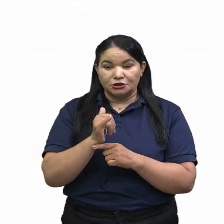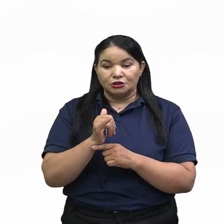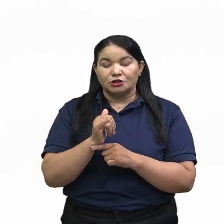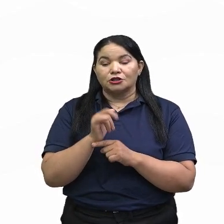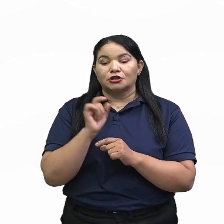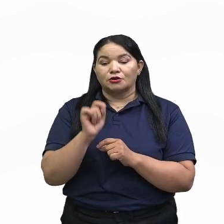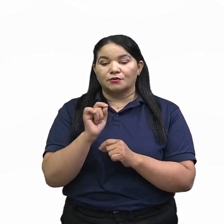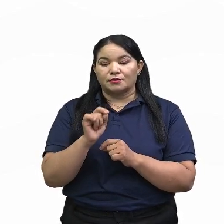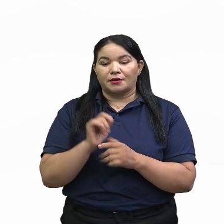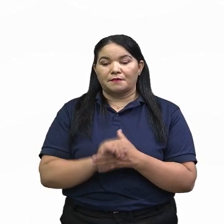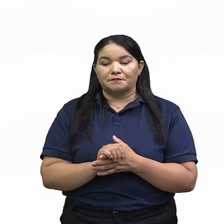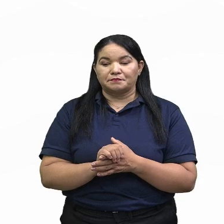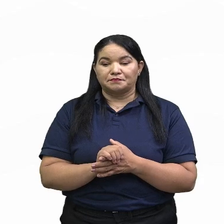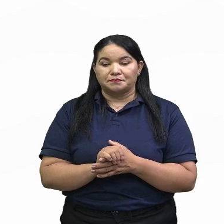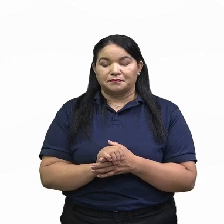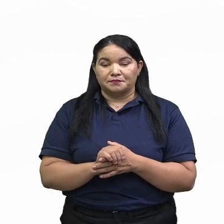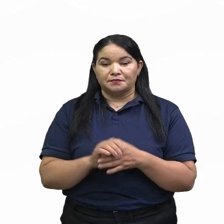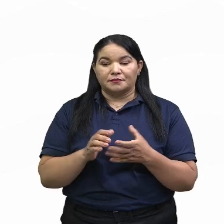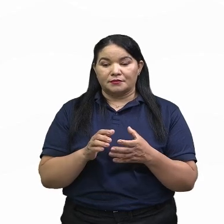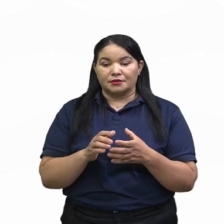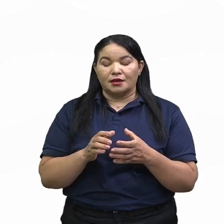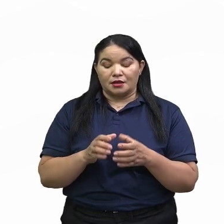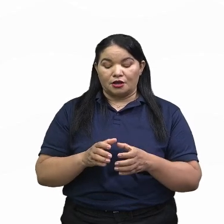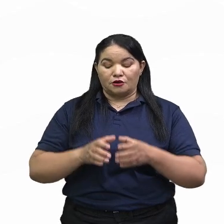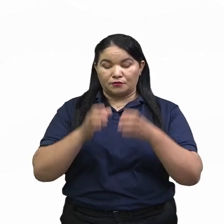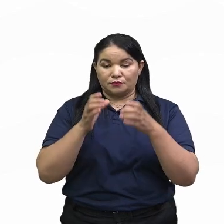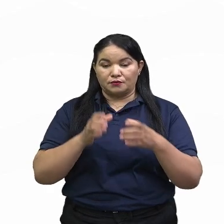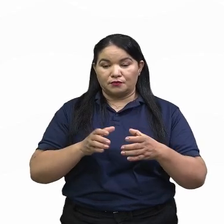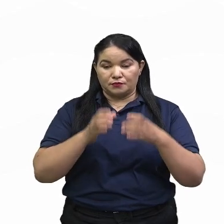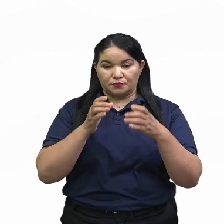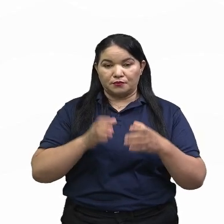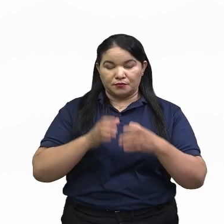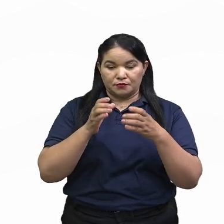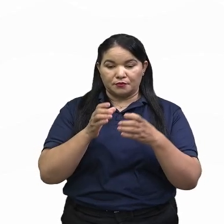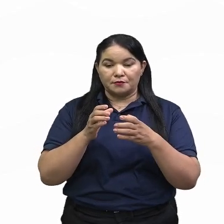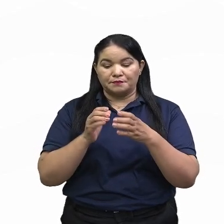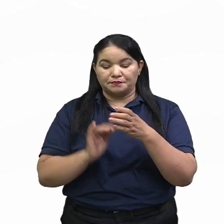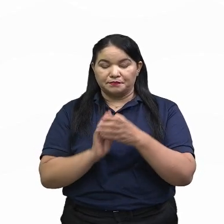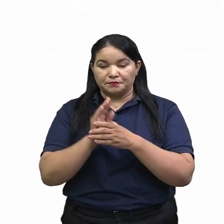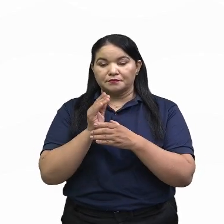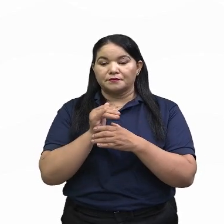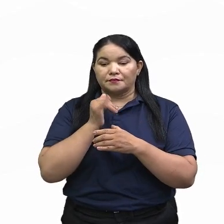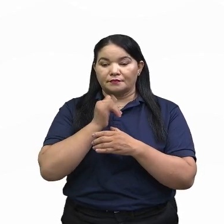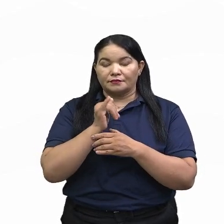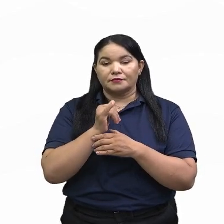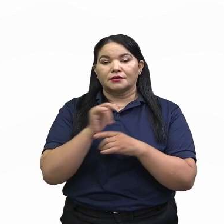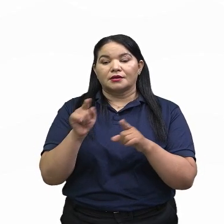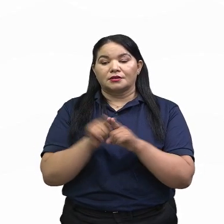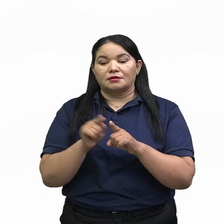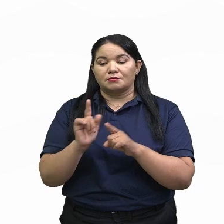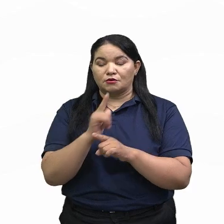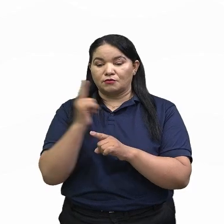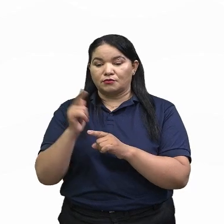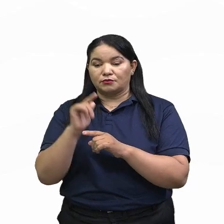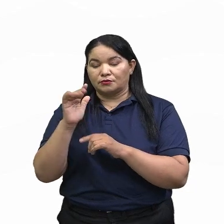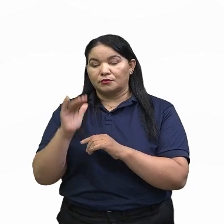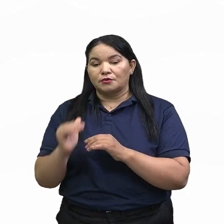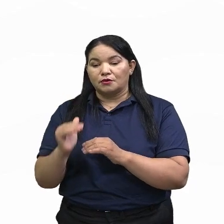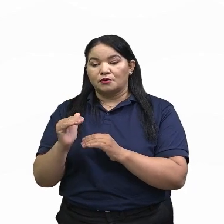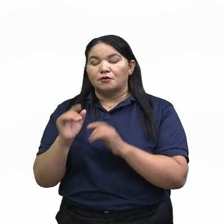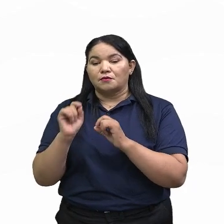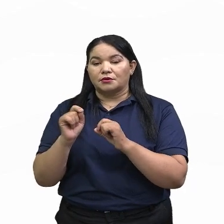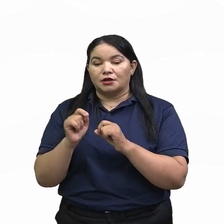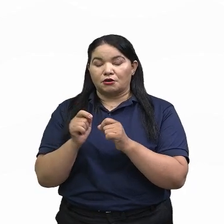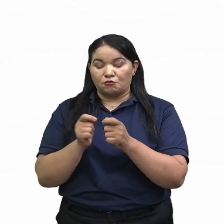os reatores nucleares. São capazes de controlar a violência do processo de